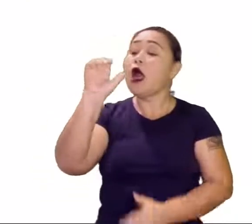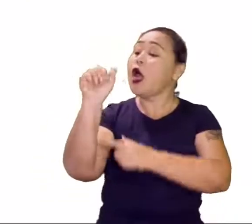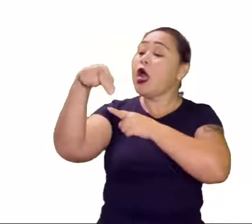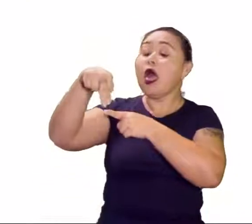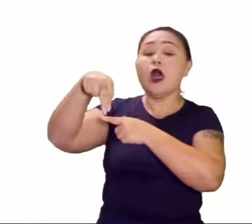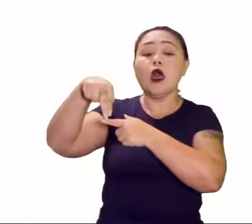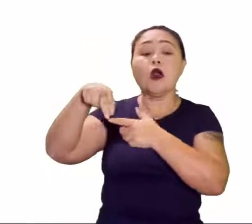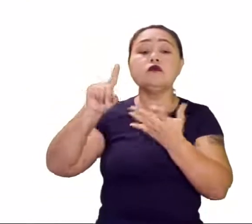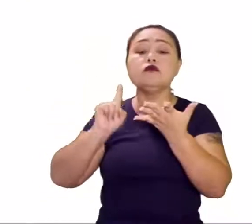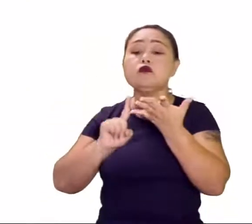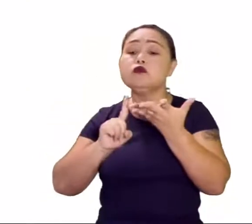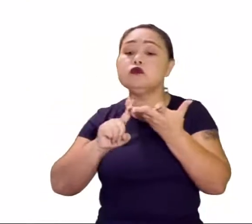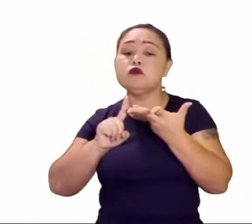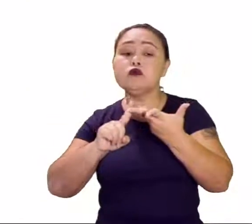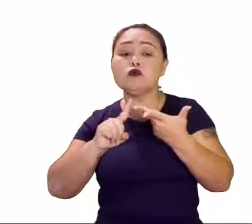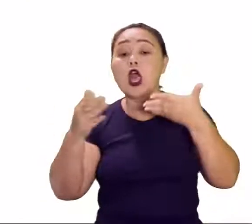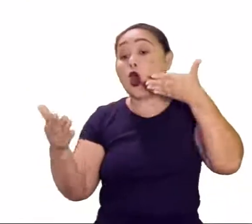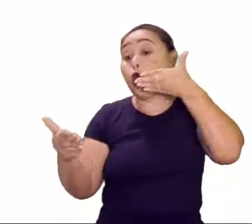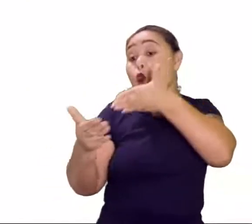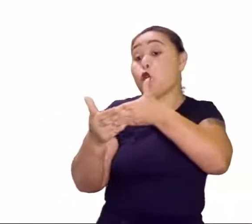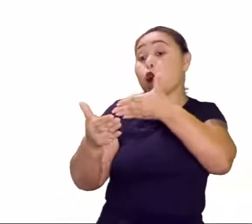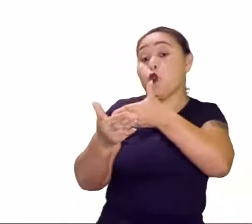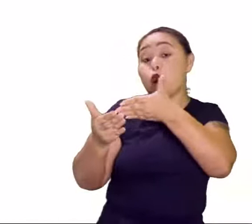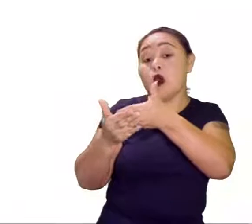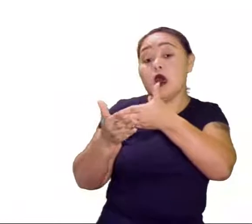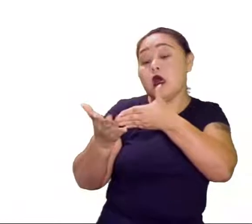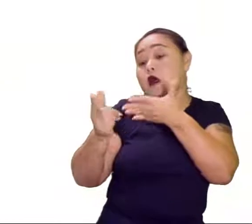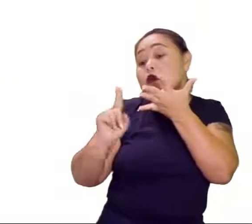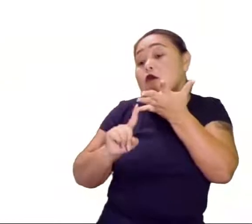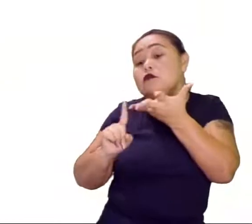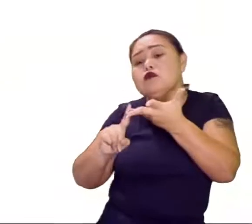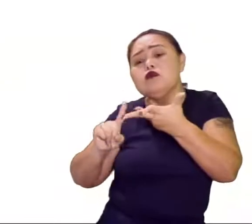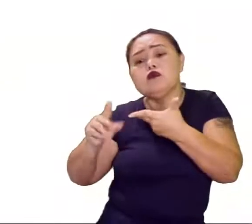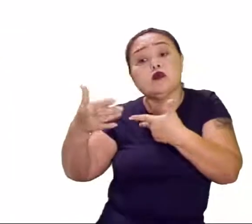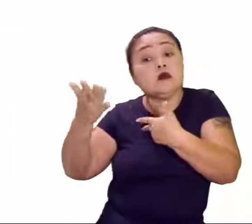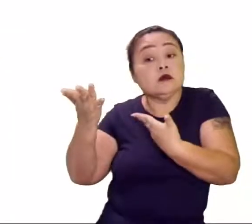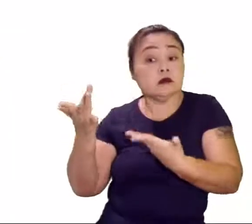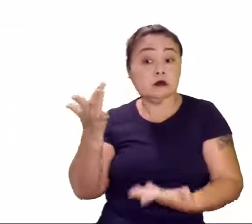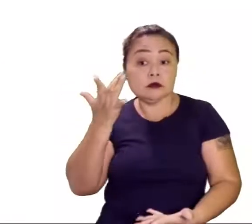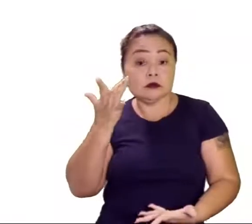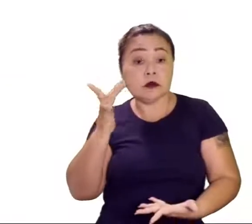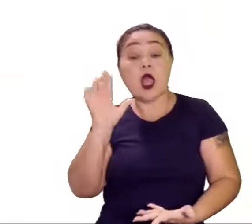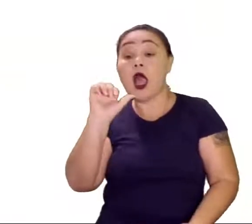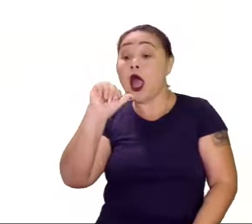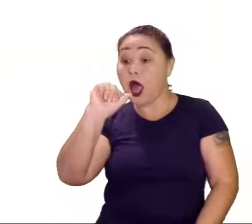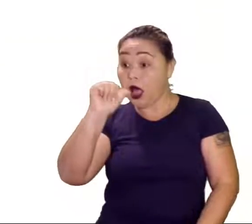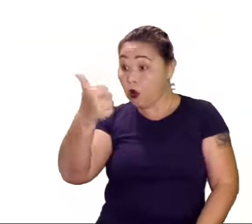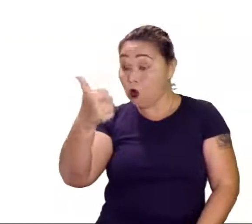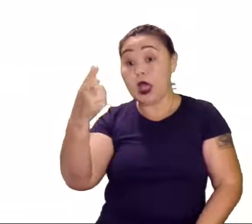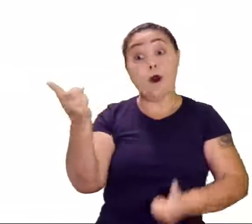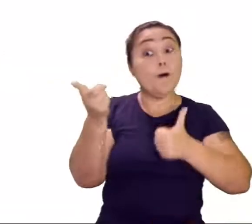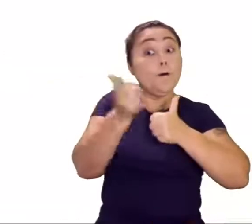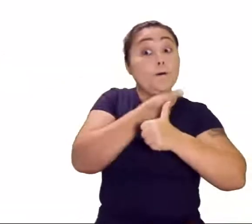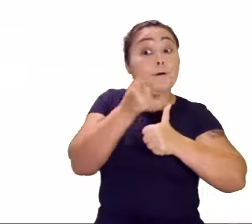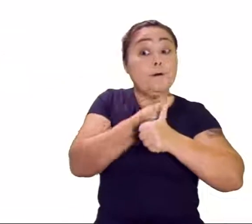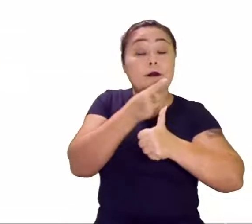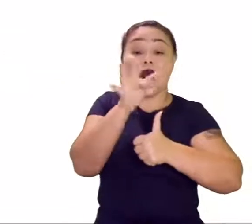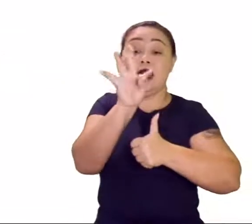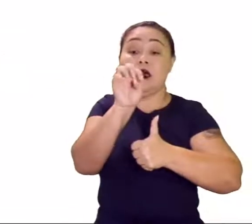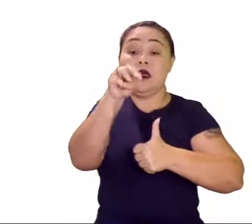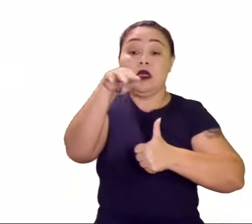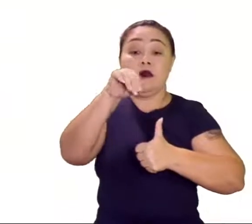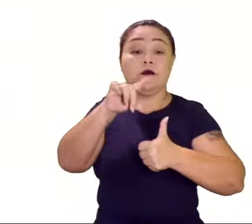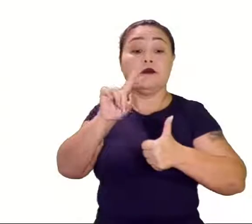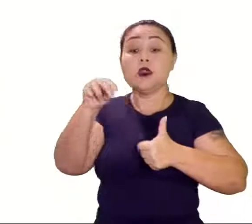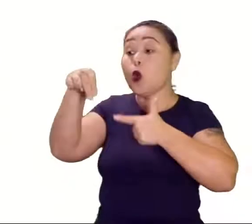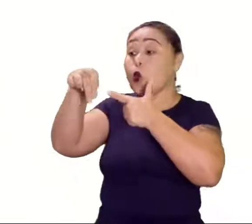O AN é o nosso termo geral, é o último termo, é o enésimo termo. Isso. Quem é o A1? O A1 é o primeiro termo. E quem